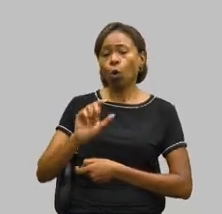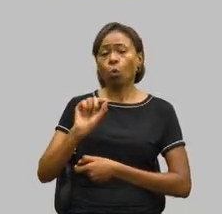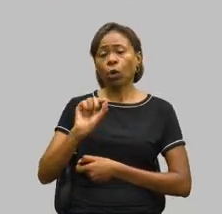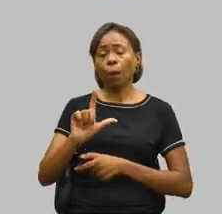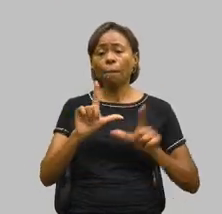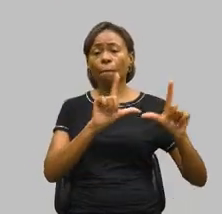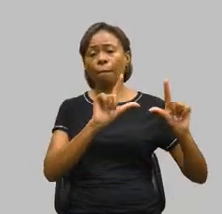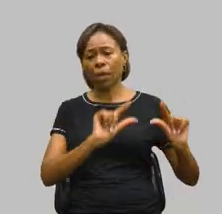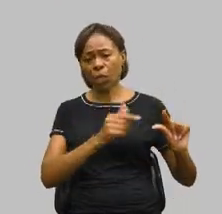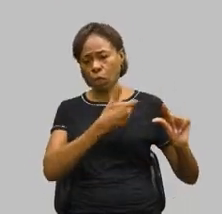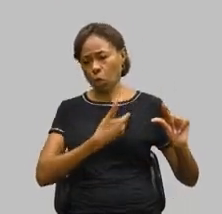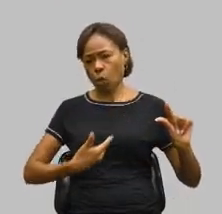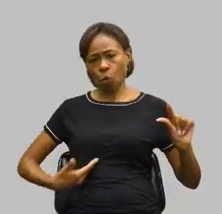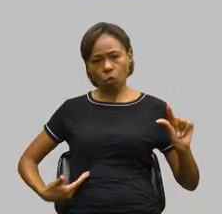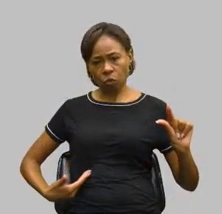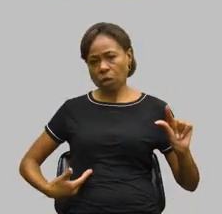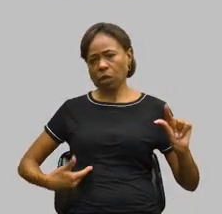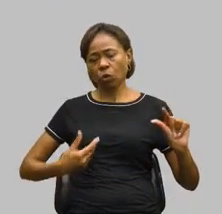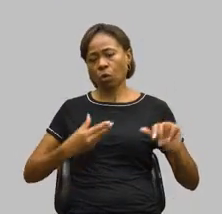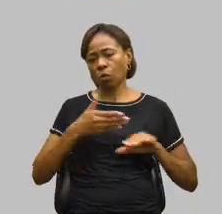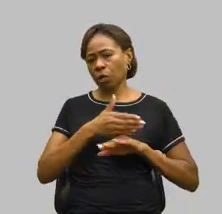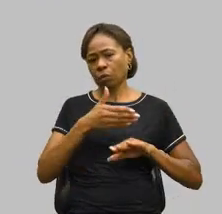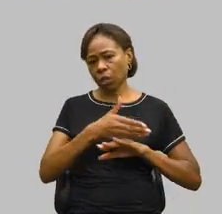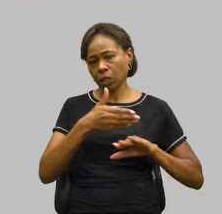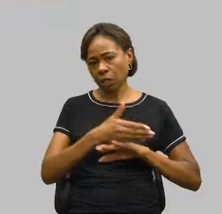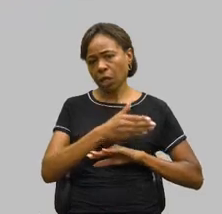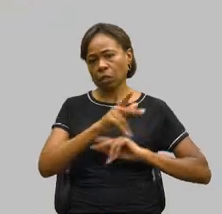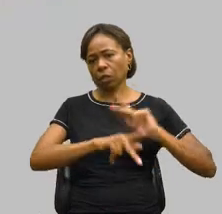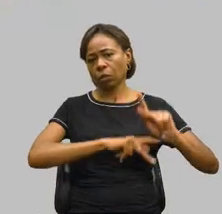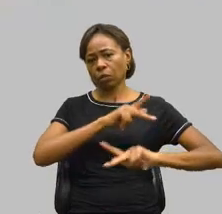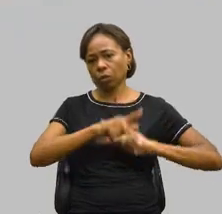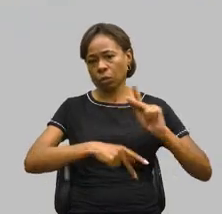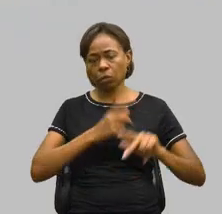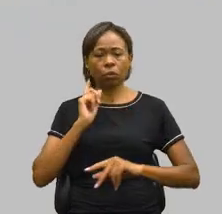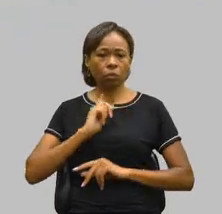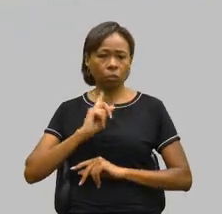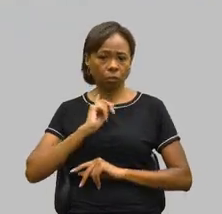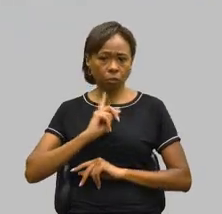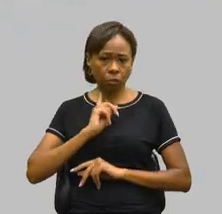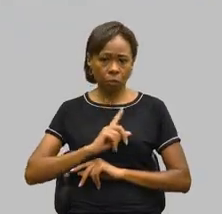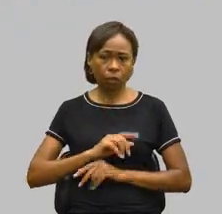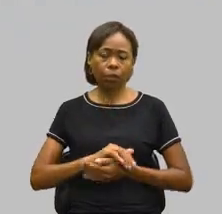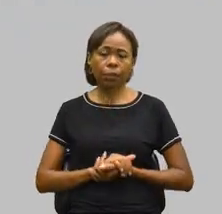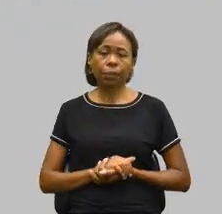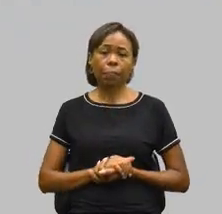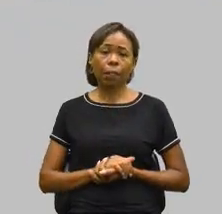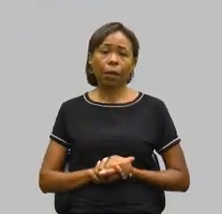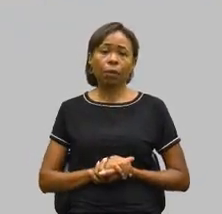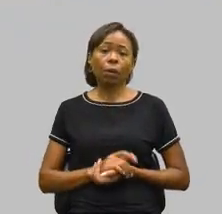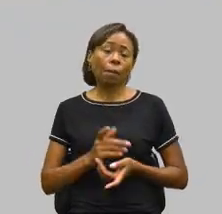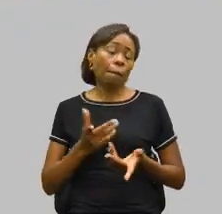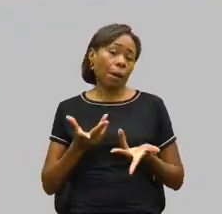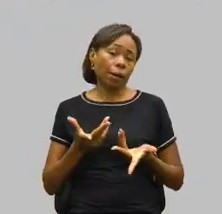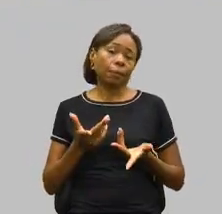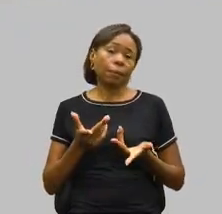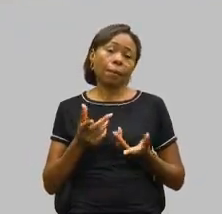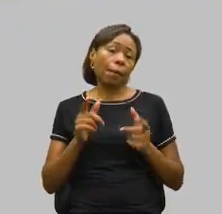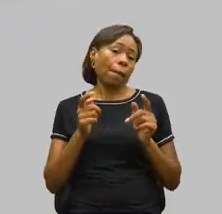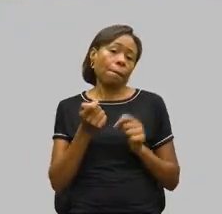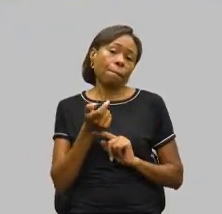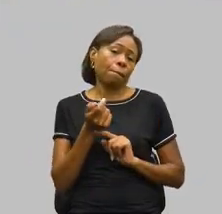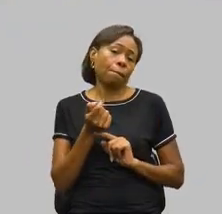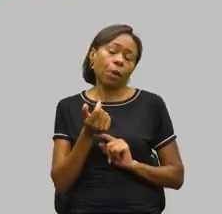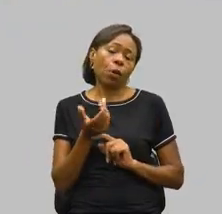estado na vida eh da mineira e do mineiro eh menos garantias de direitos básicos como